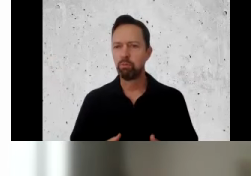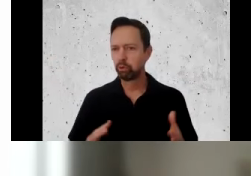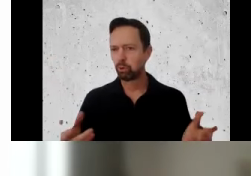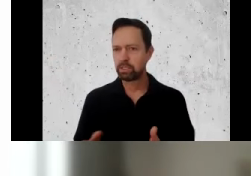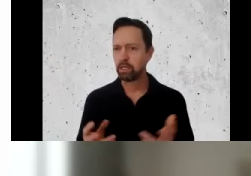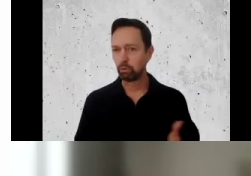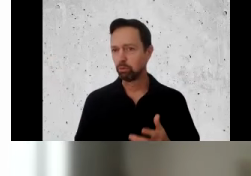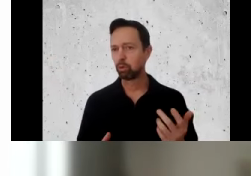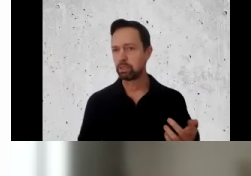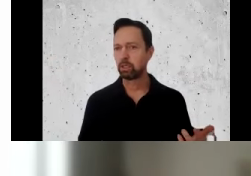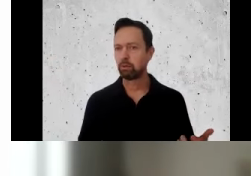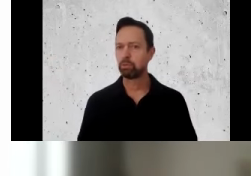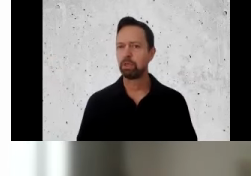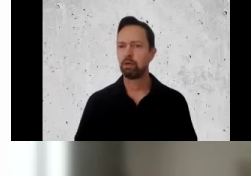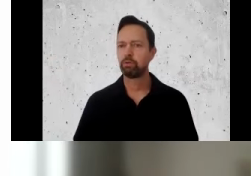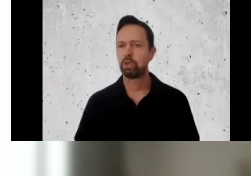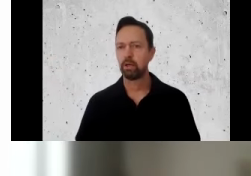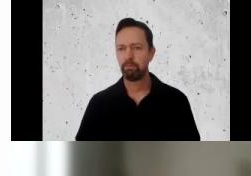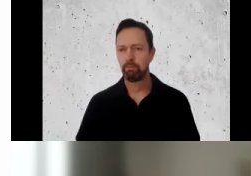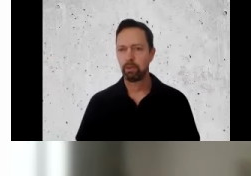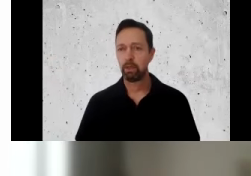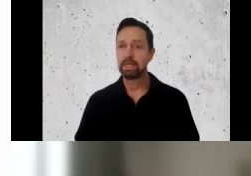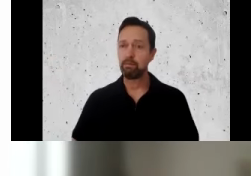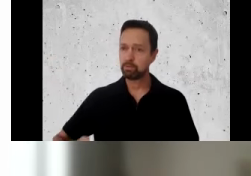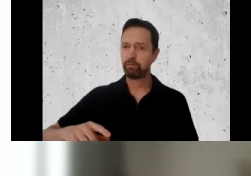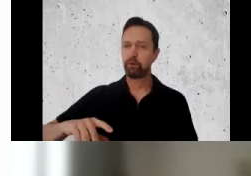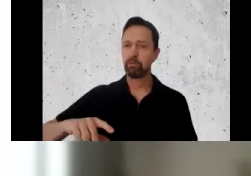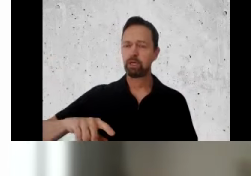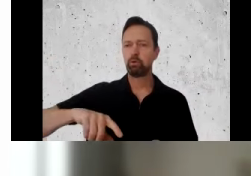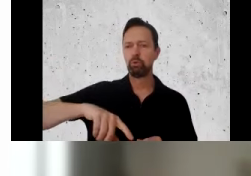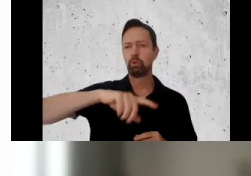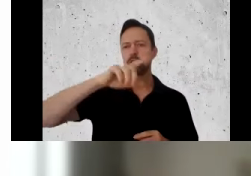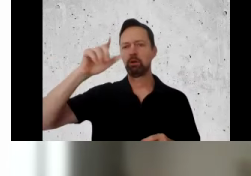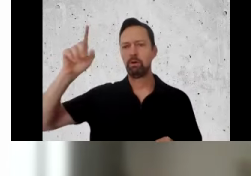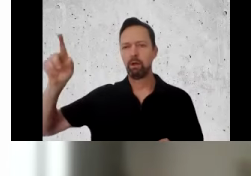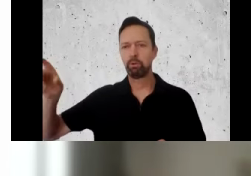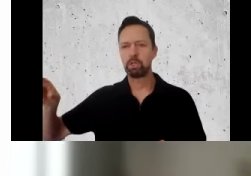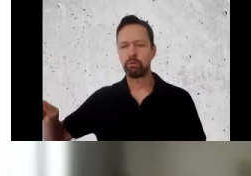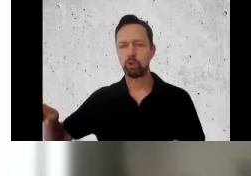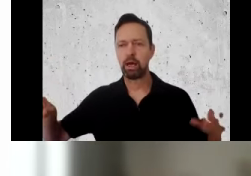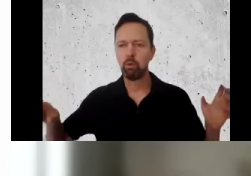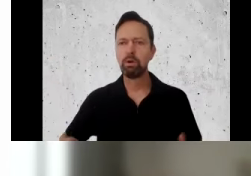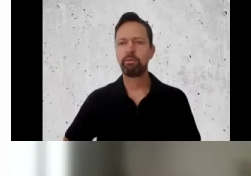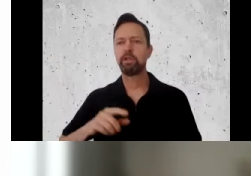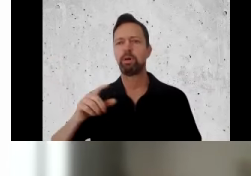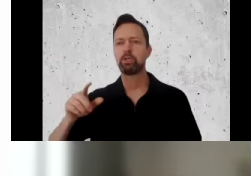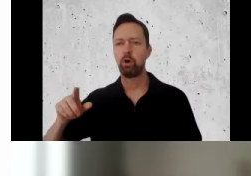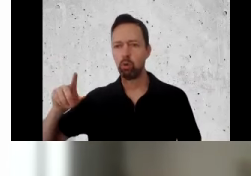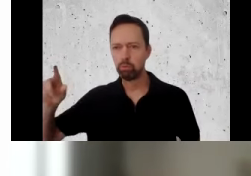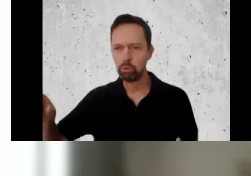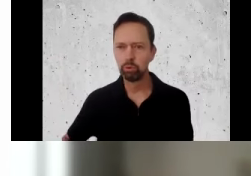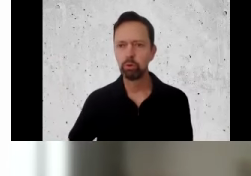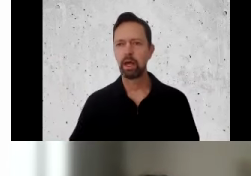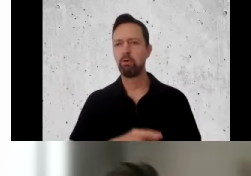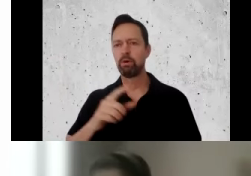isso é o mundo cosseno. No mundo cosseno, isso poderia funcionar. Da mesma forma que no mundo cosseno poderia funcionar uma firma só.